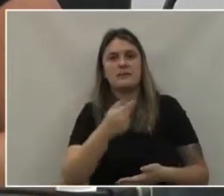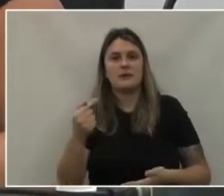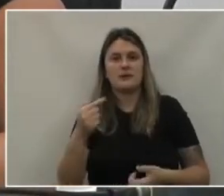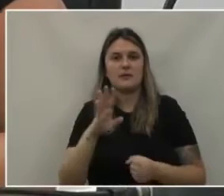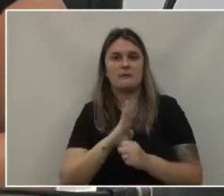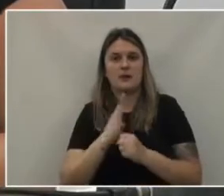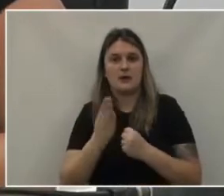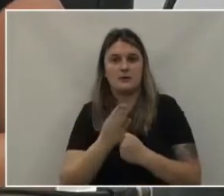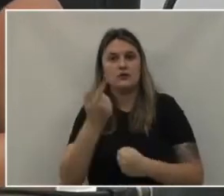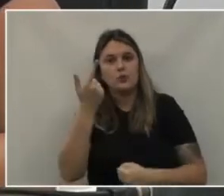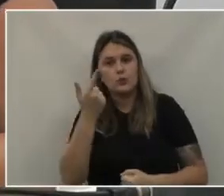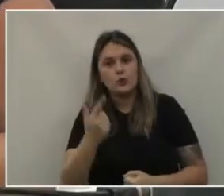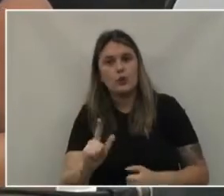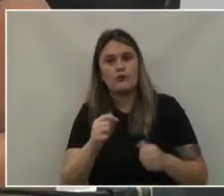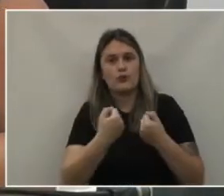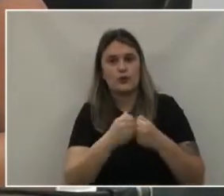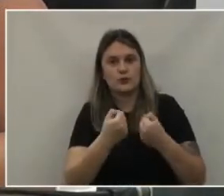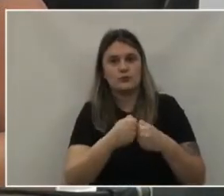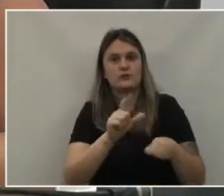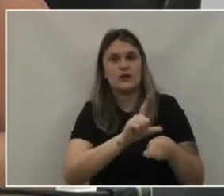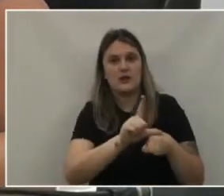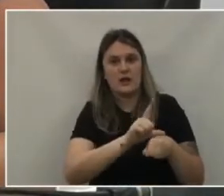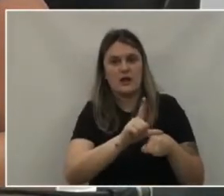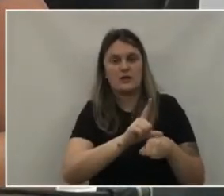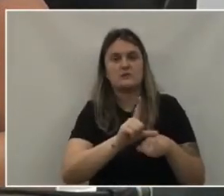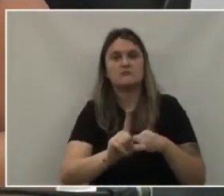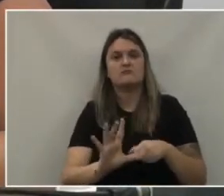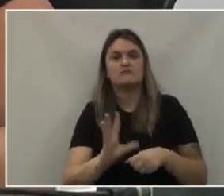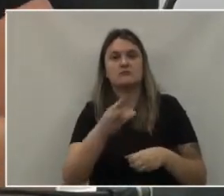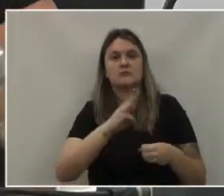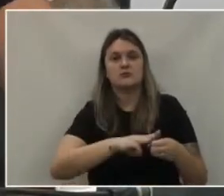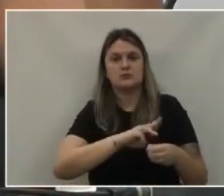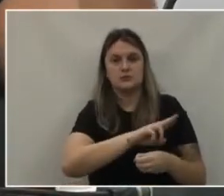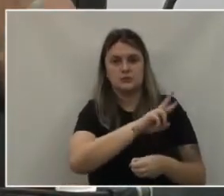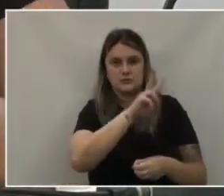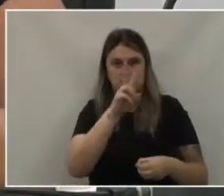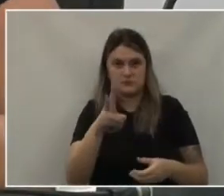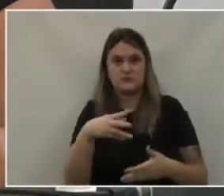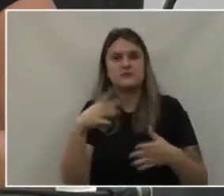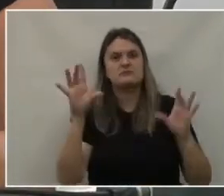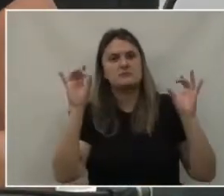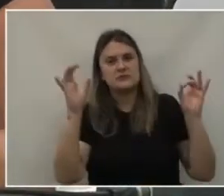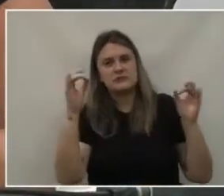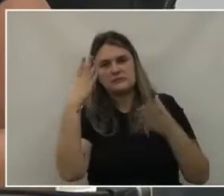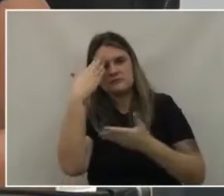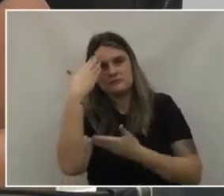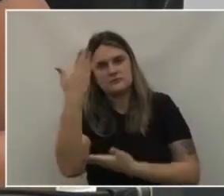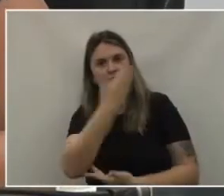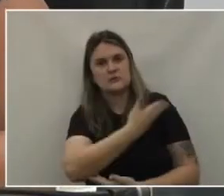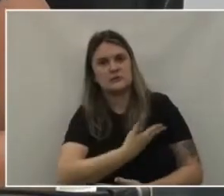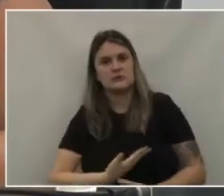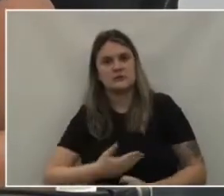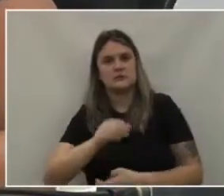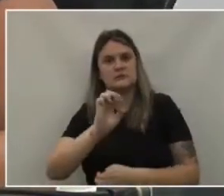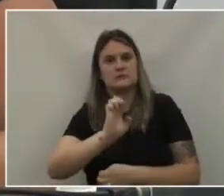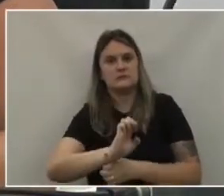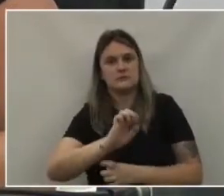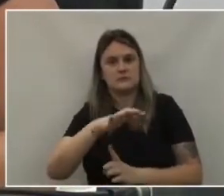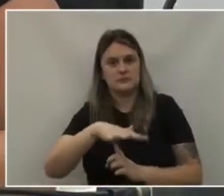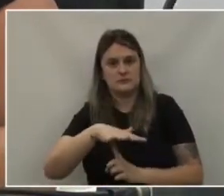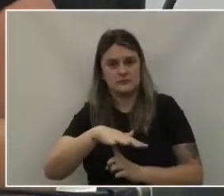bairros. Mais uma vez, o ônibus Ilás, em União da Vitória, um agradecimento especial ao nosso governo do Paraná,